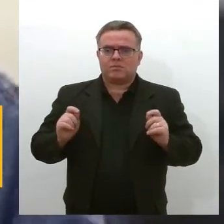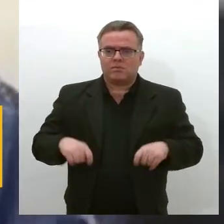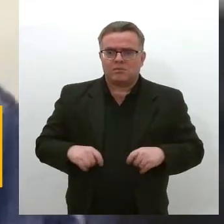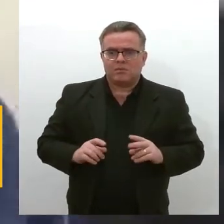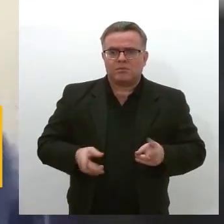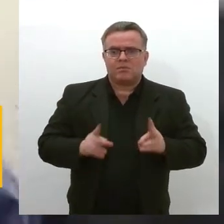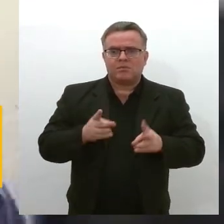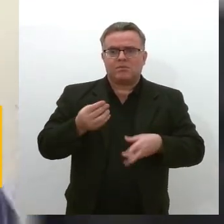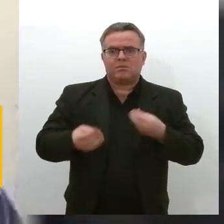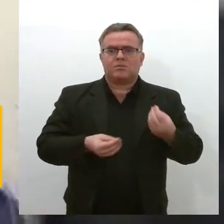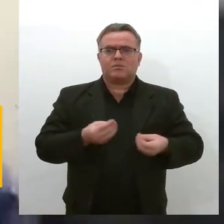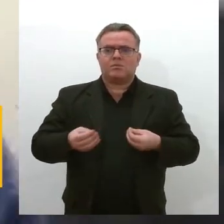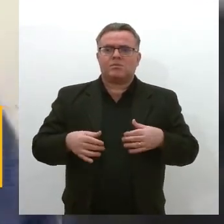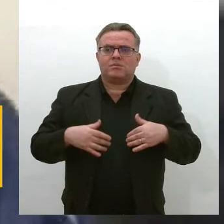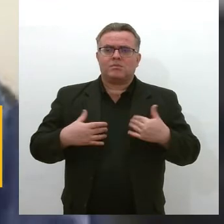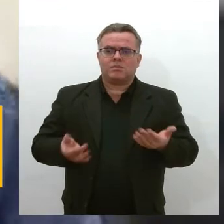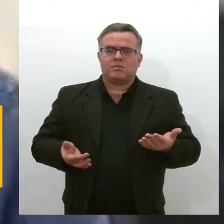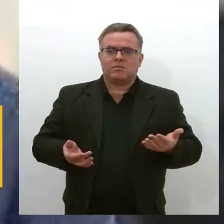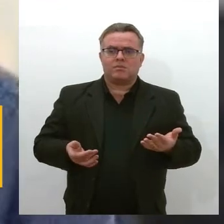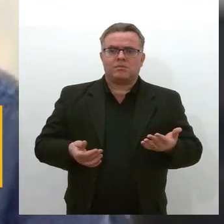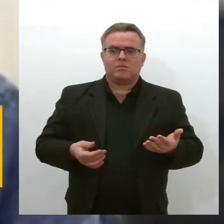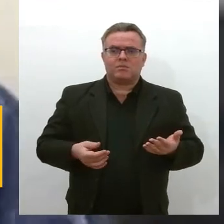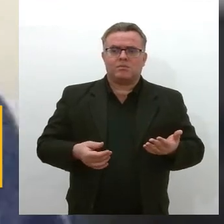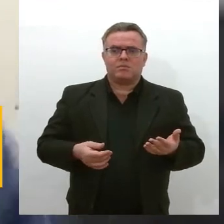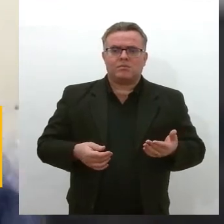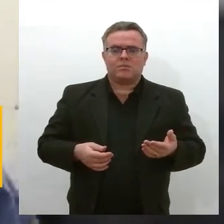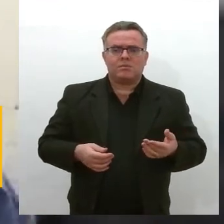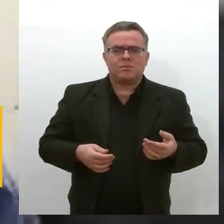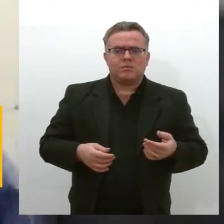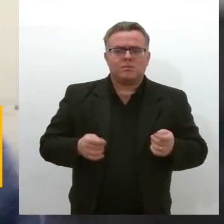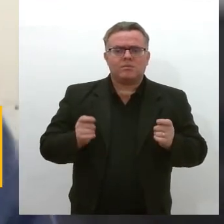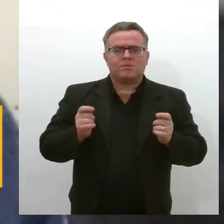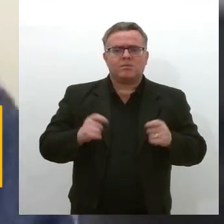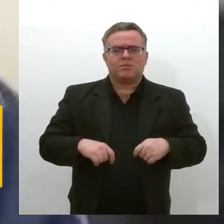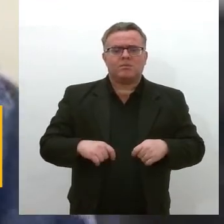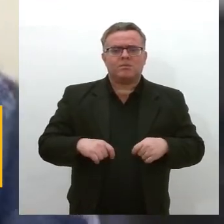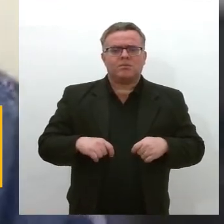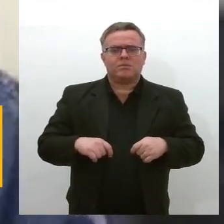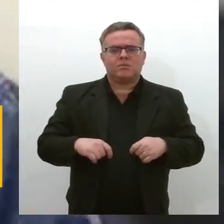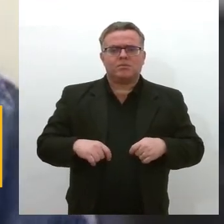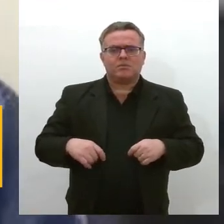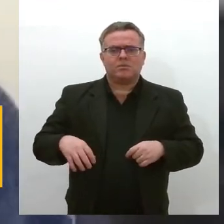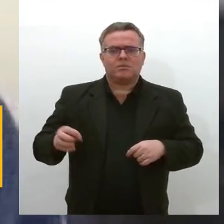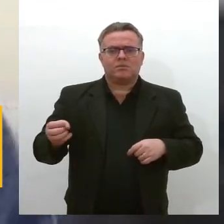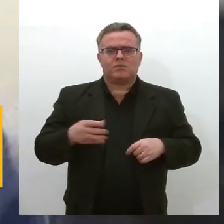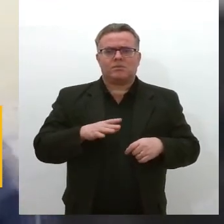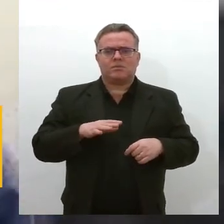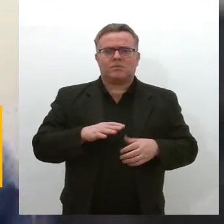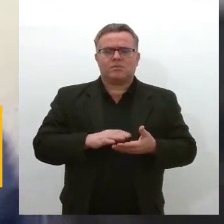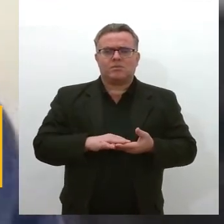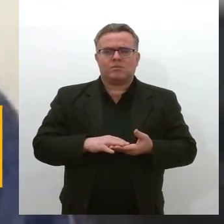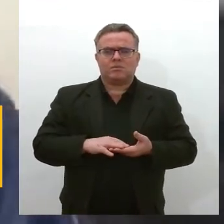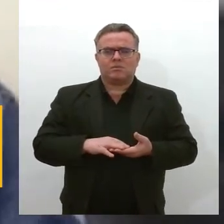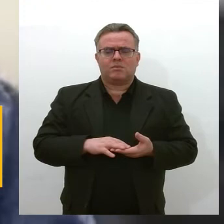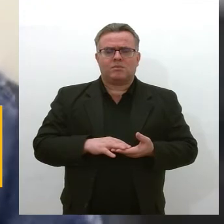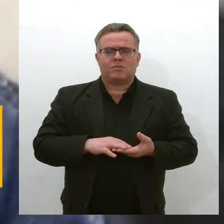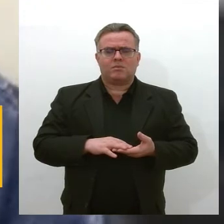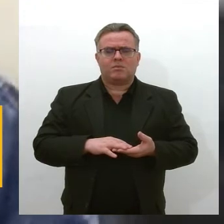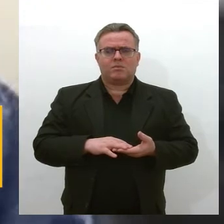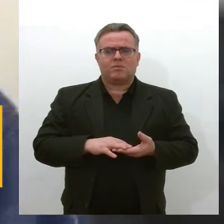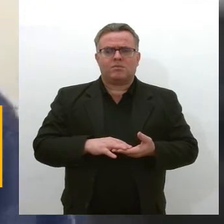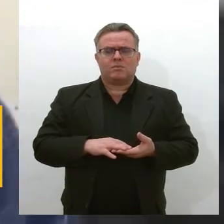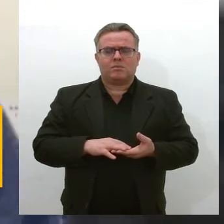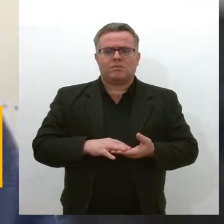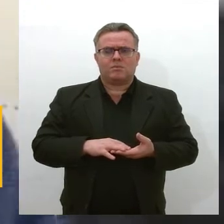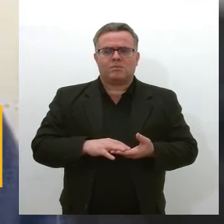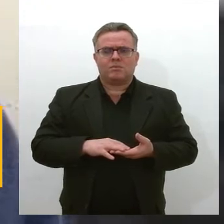pelo álcool ou alguma droga, e também transtorno de personalidade. Muitas das vezes, esse tipo de transtorno ele é ocasionado